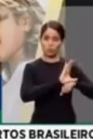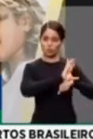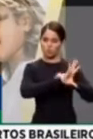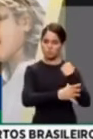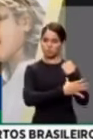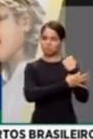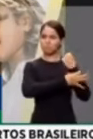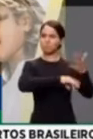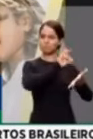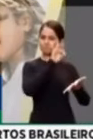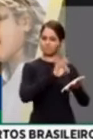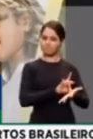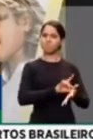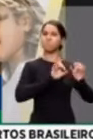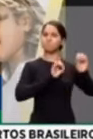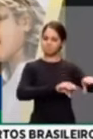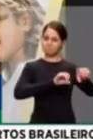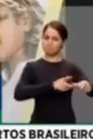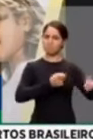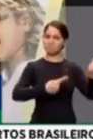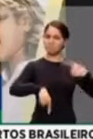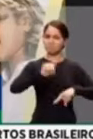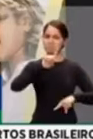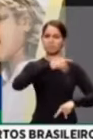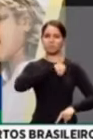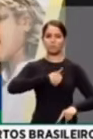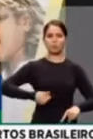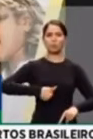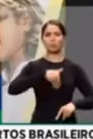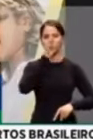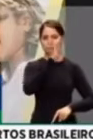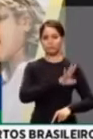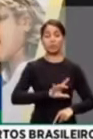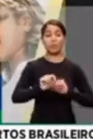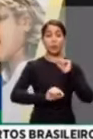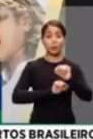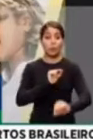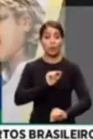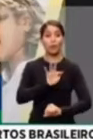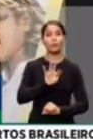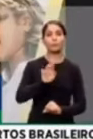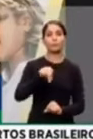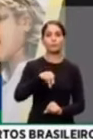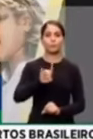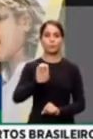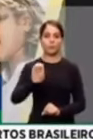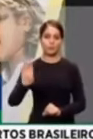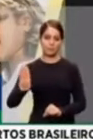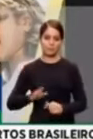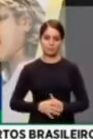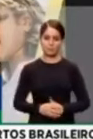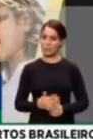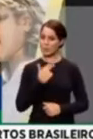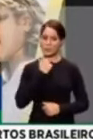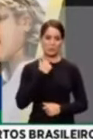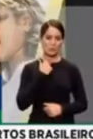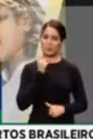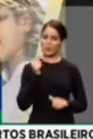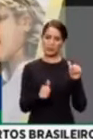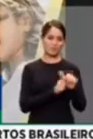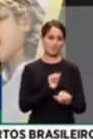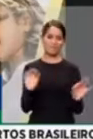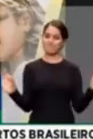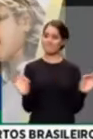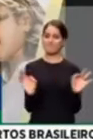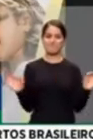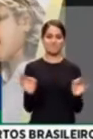consagra talvez uma das maiores conquistas da educação pública brasileira, que é o Fundeb, que agora ninguém pode mais mexer.